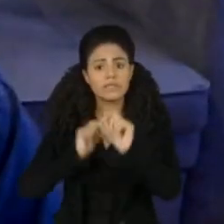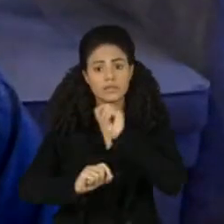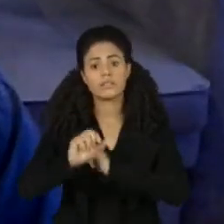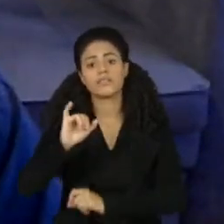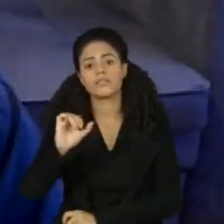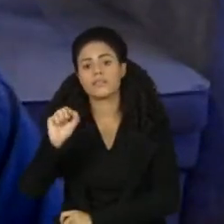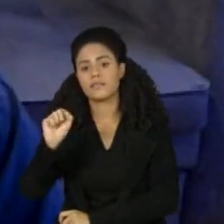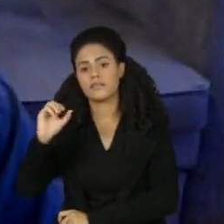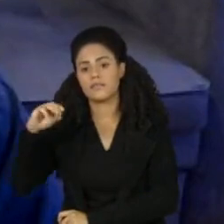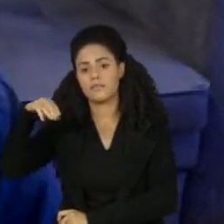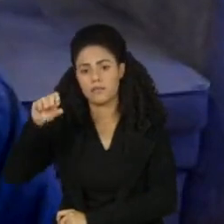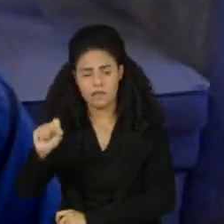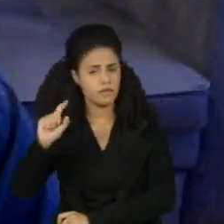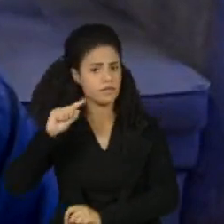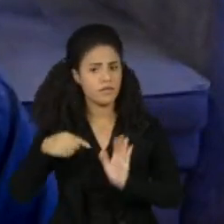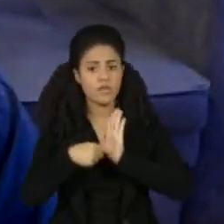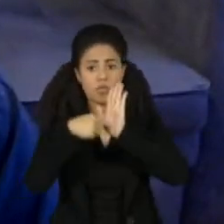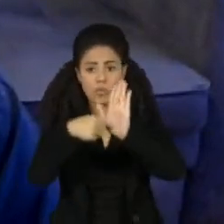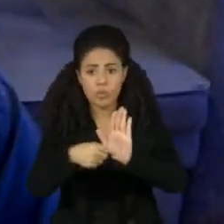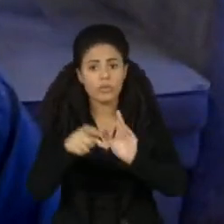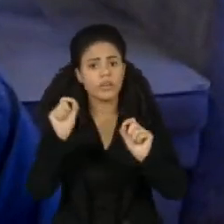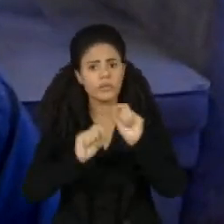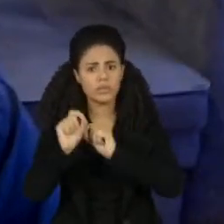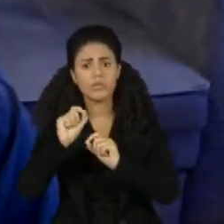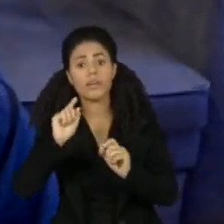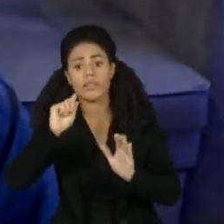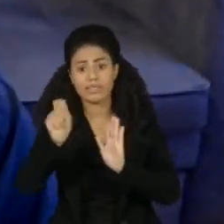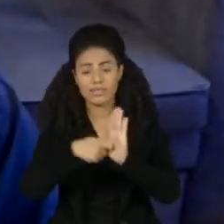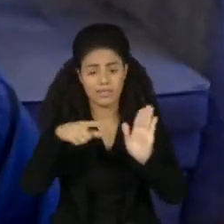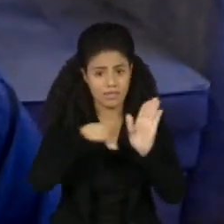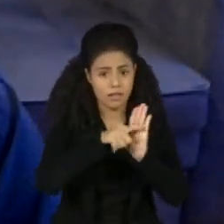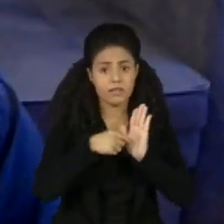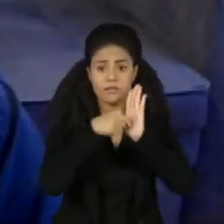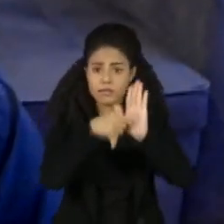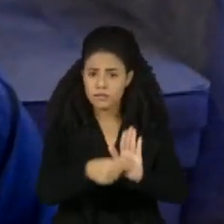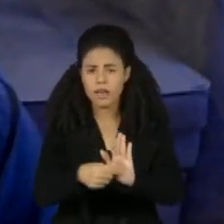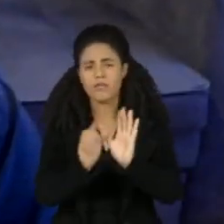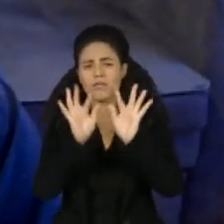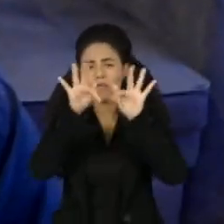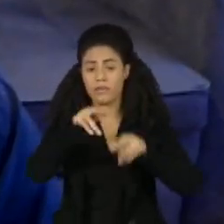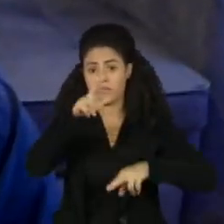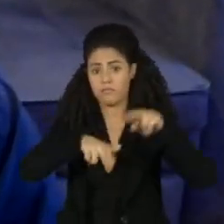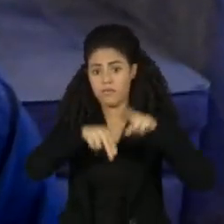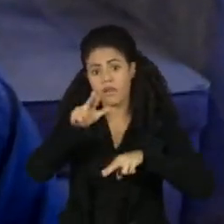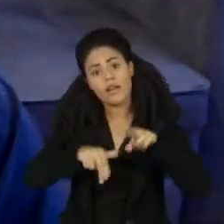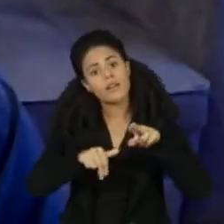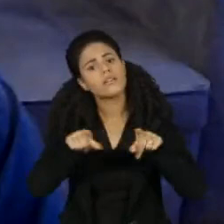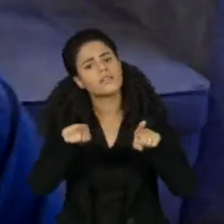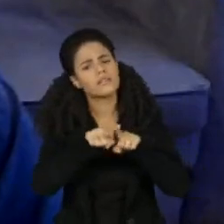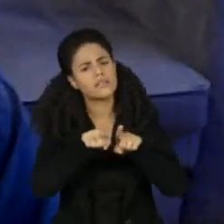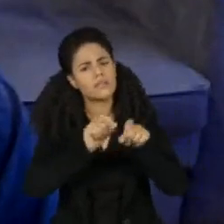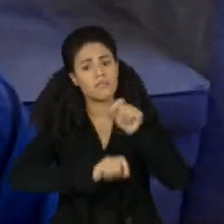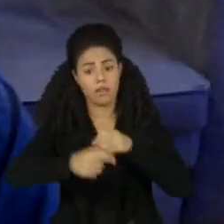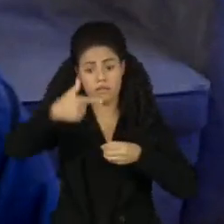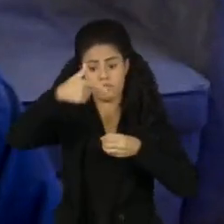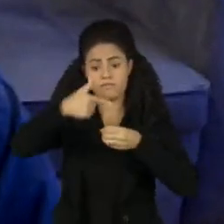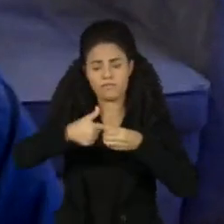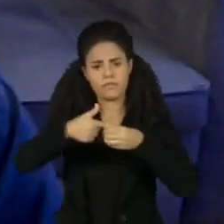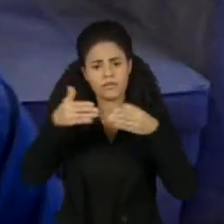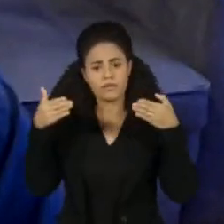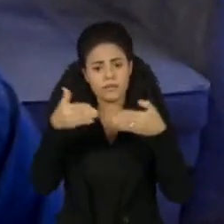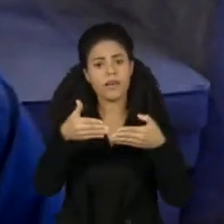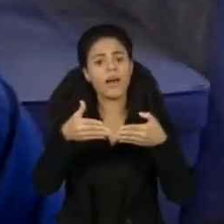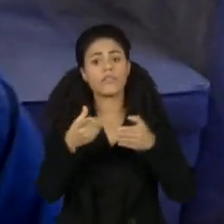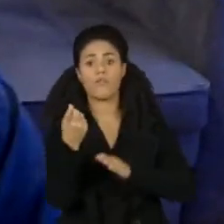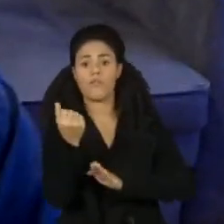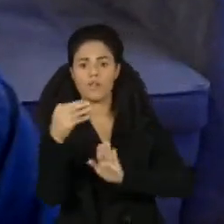ICMS, que ocorreu após a sanção da Lei Complementar 194, no final de junho. E no caso da gasolina, em particular, houve também a